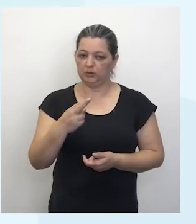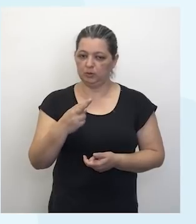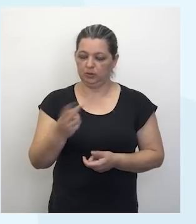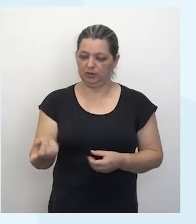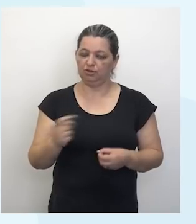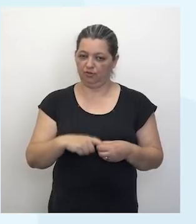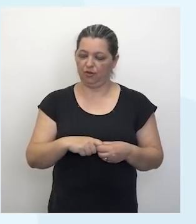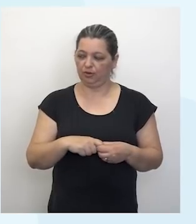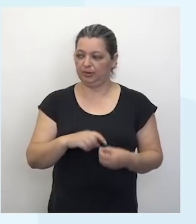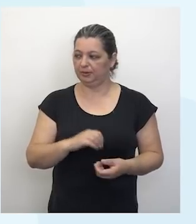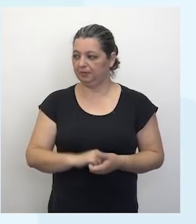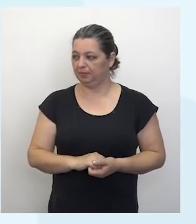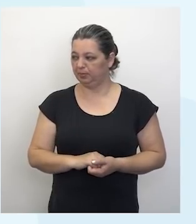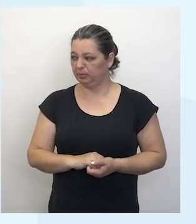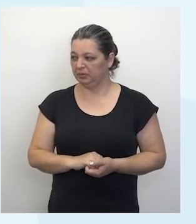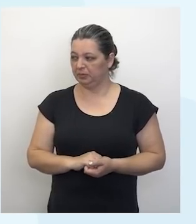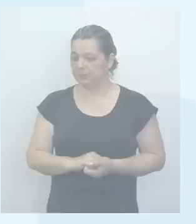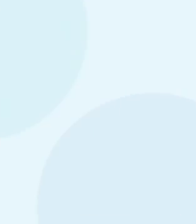volto.